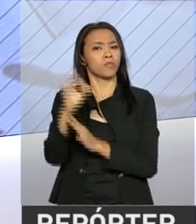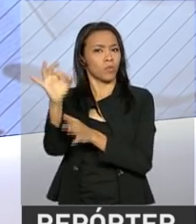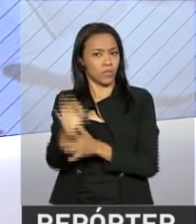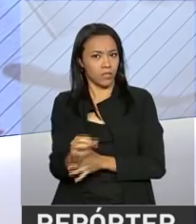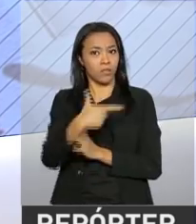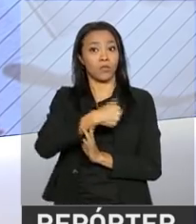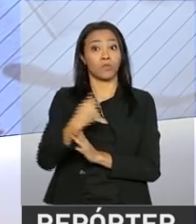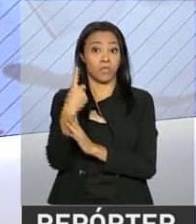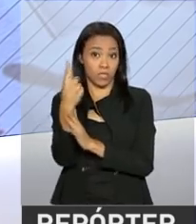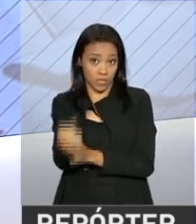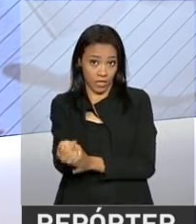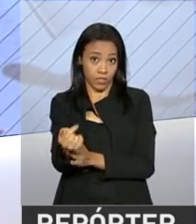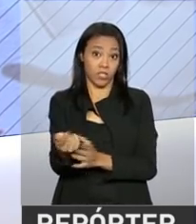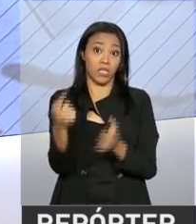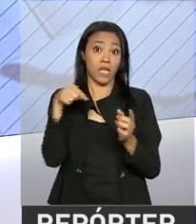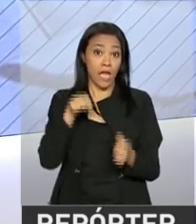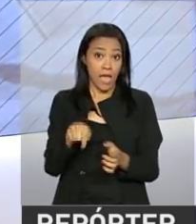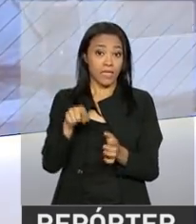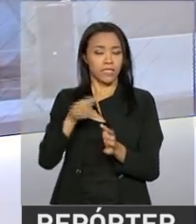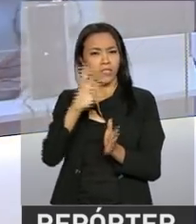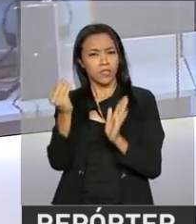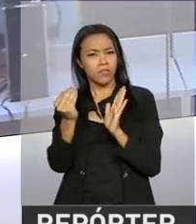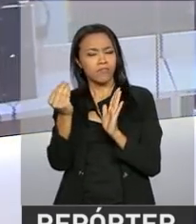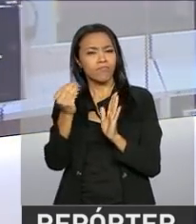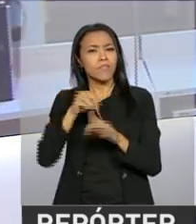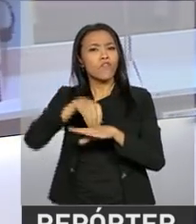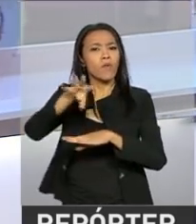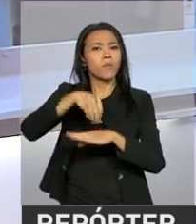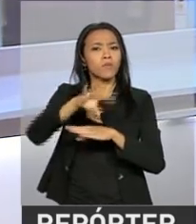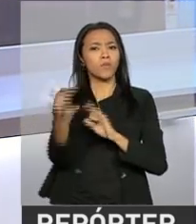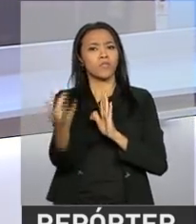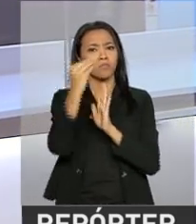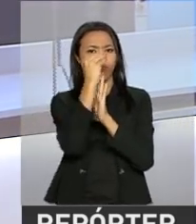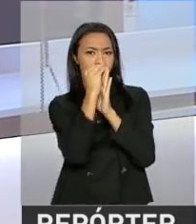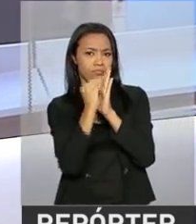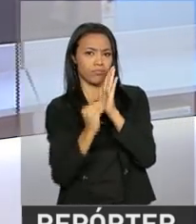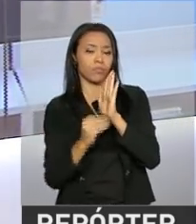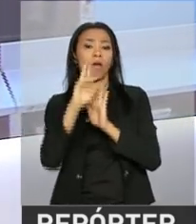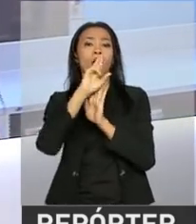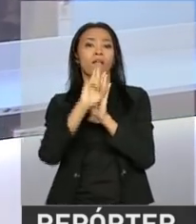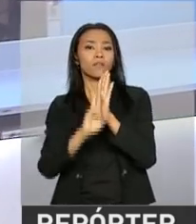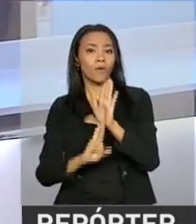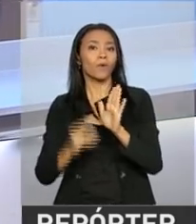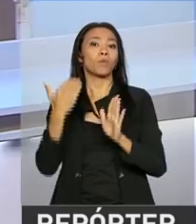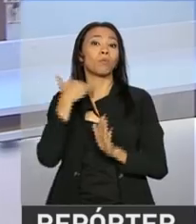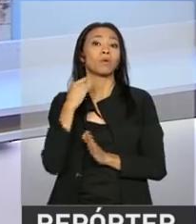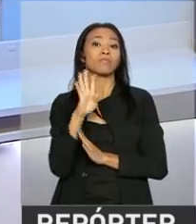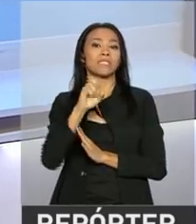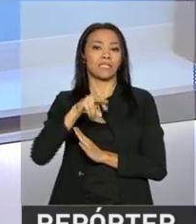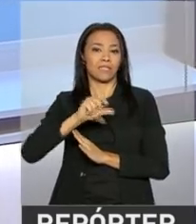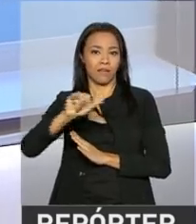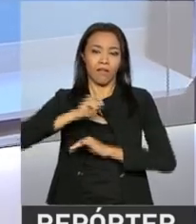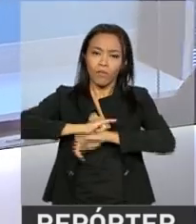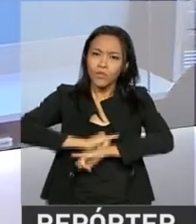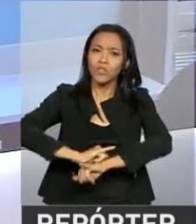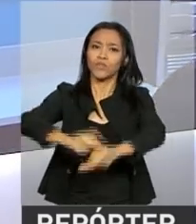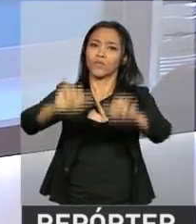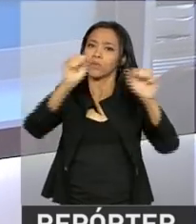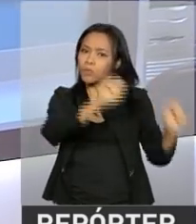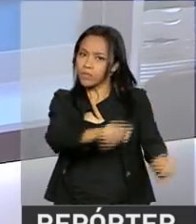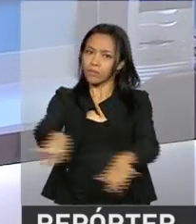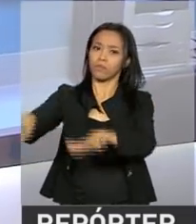em 2017 os dados estão no boletim Focus divulgados semanalmente pelo banco central com base em informações do